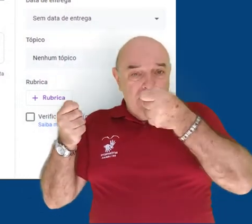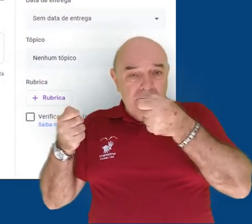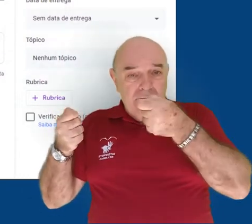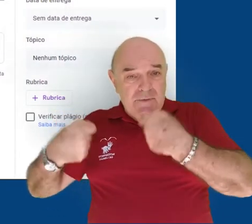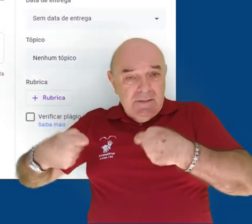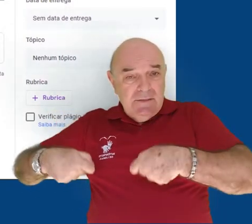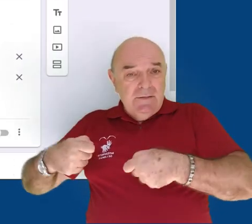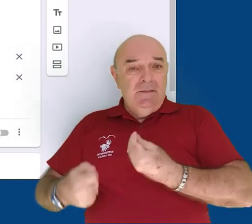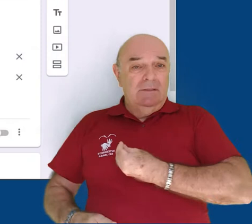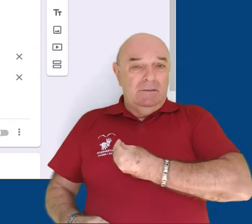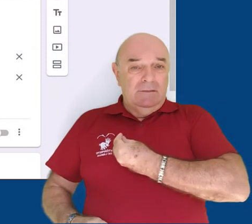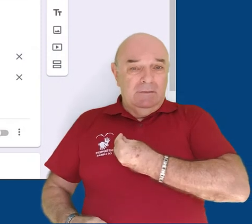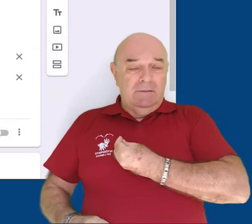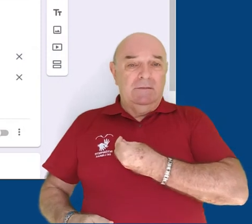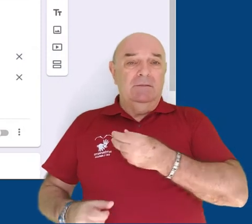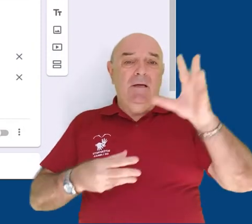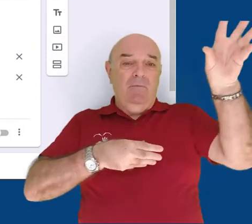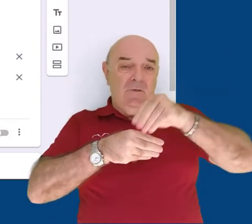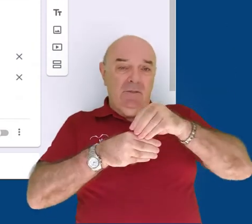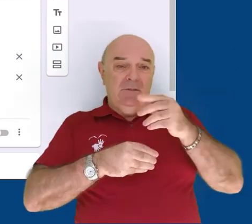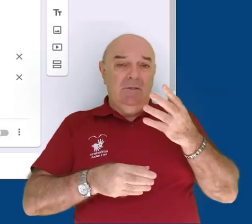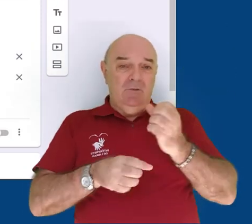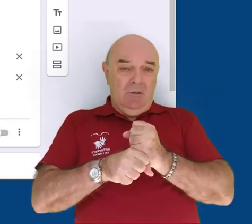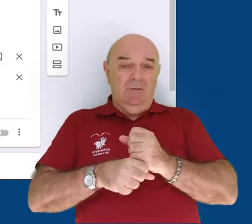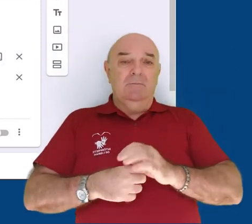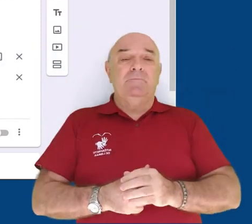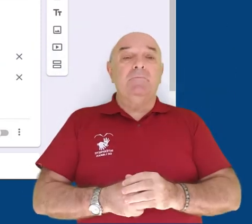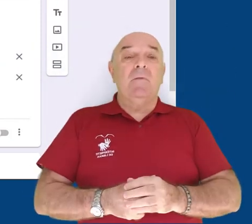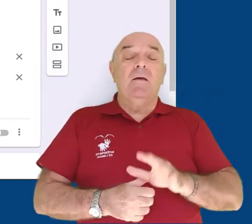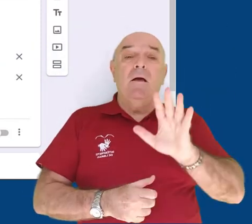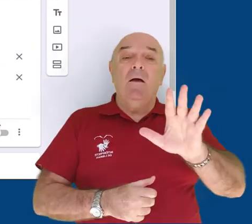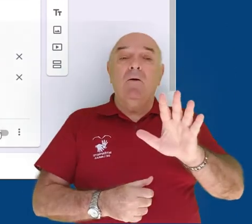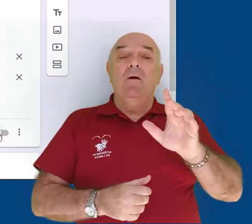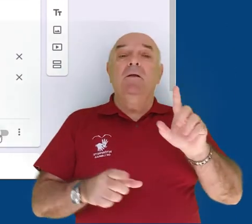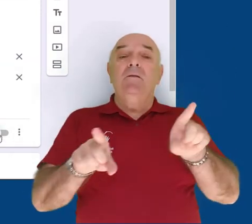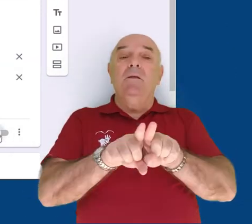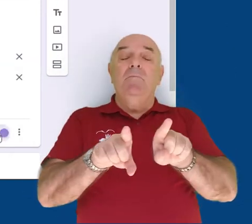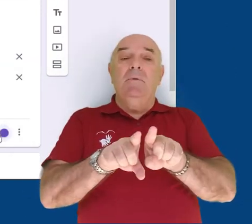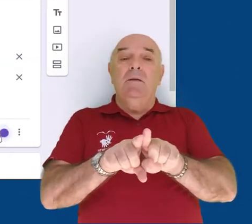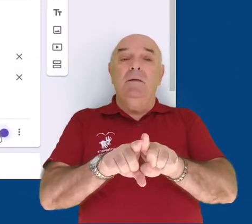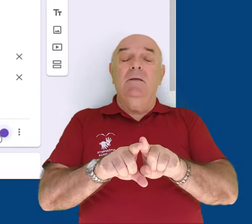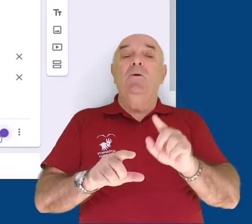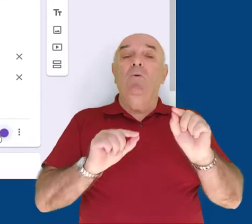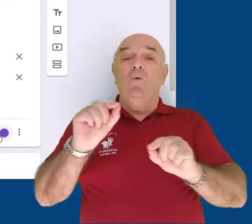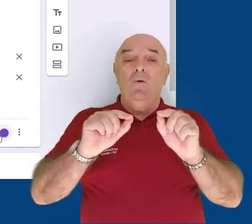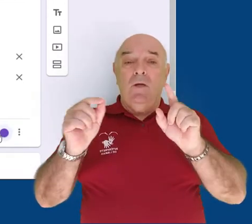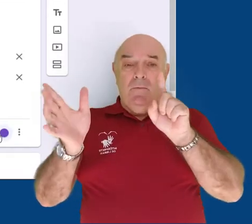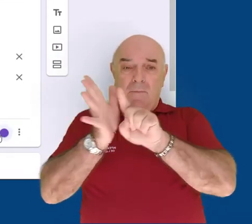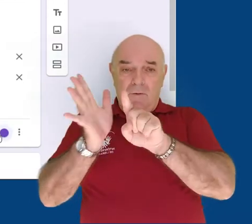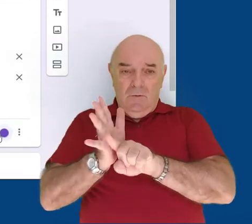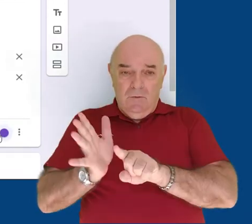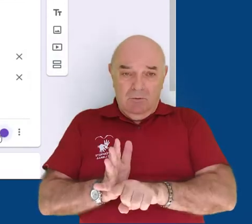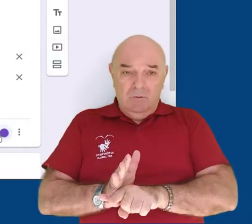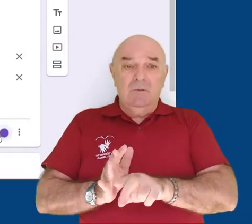voltarei para meu formular e vamos configurar algumas coisas a primeira coisa lembrarmos Sempre de marcar que questão abr é uma prova